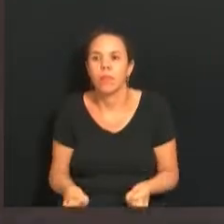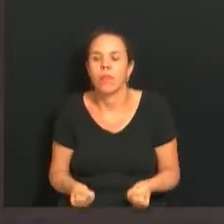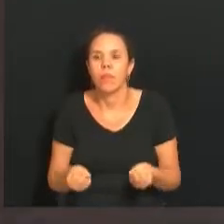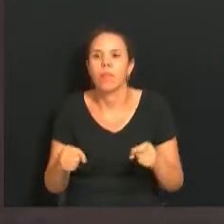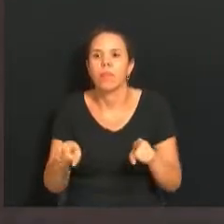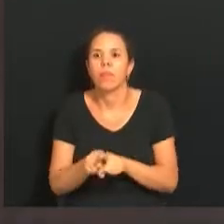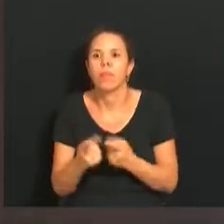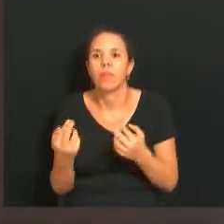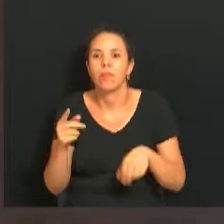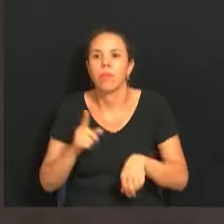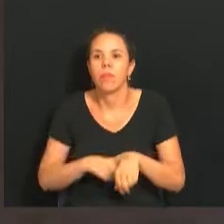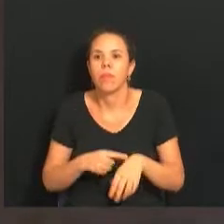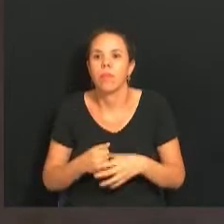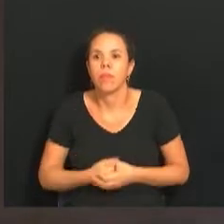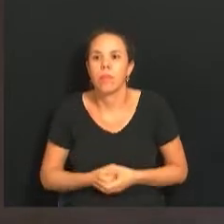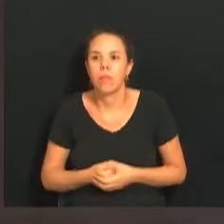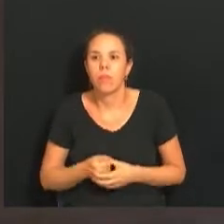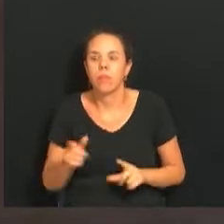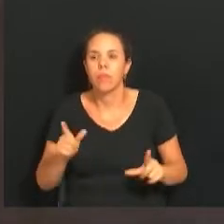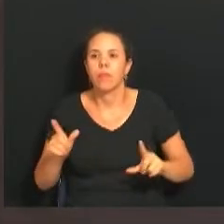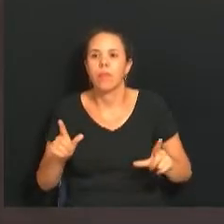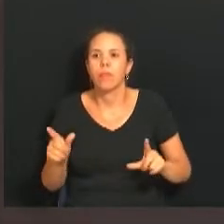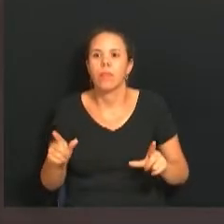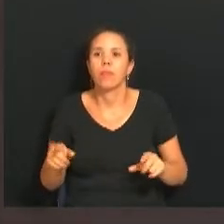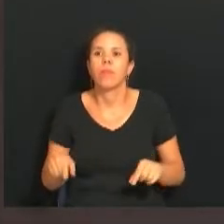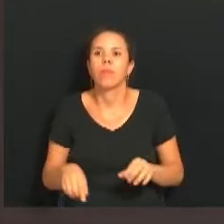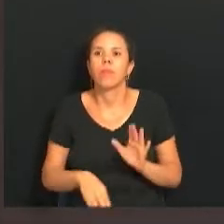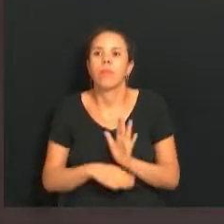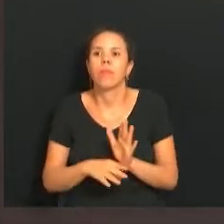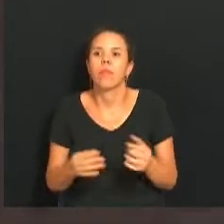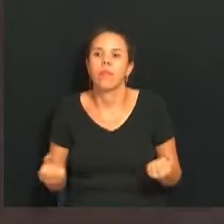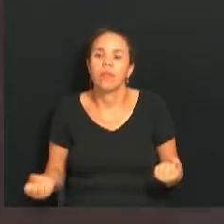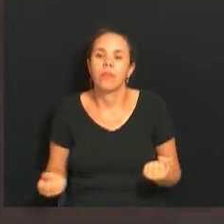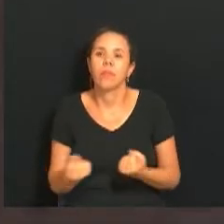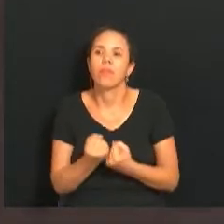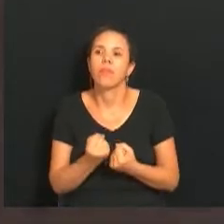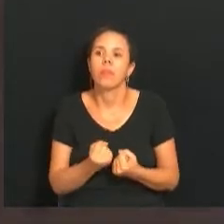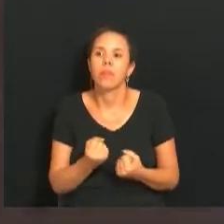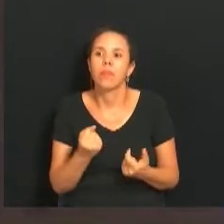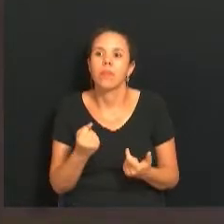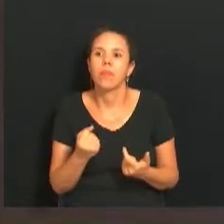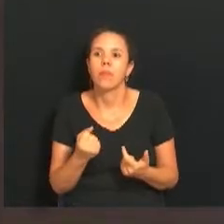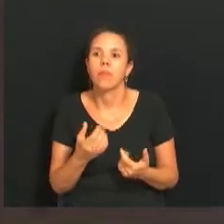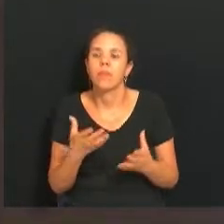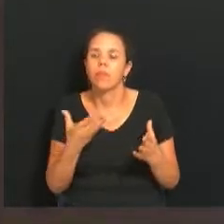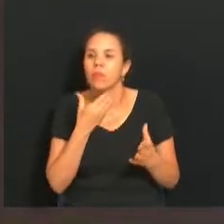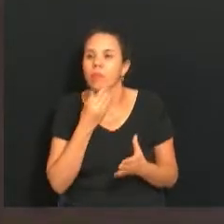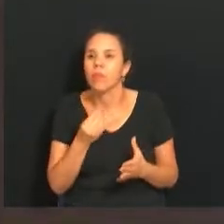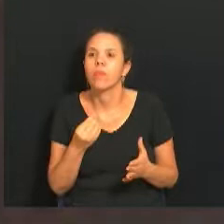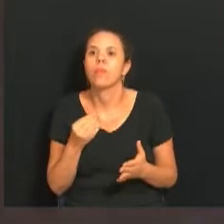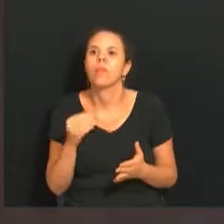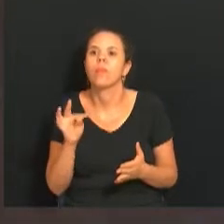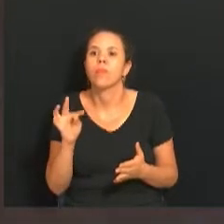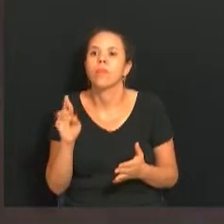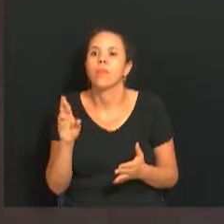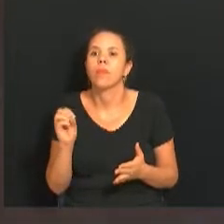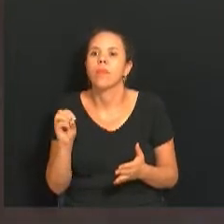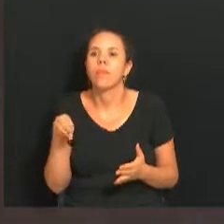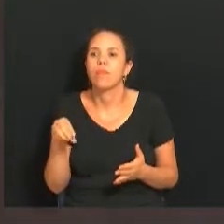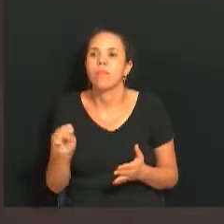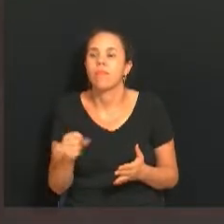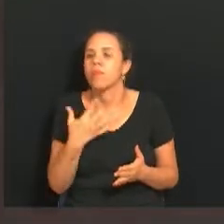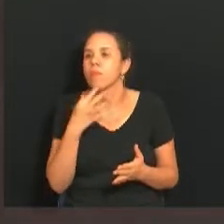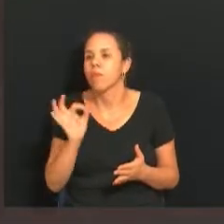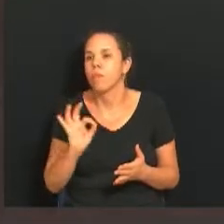Nesse momento, a TV Câmara está abraçando essa situação do Thomas. E eu conto demais, como eu não conheço o Thomas,